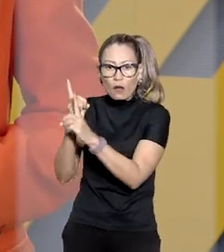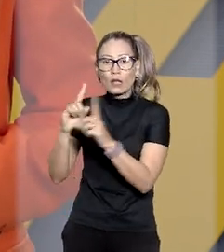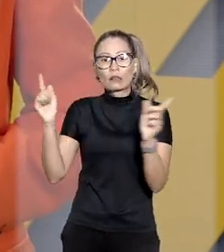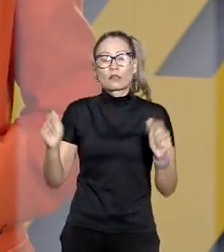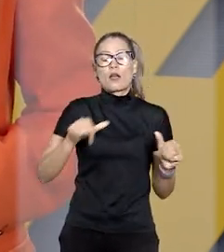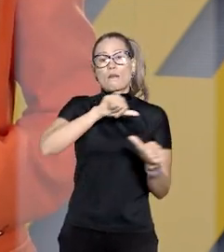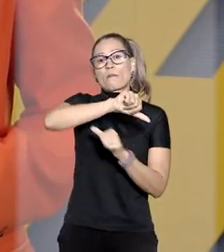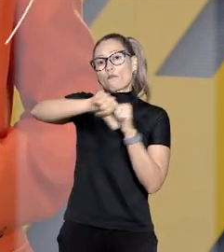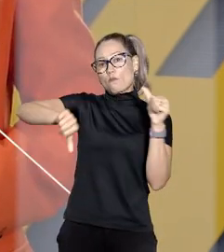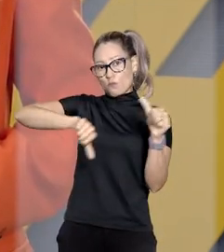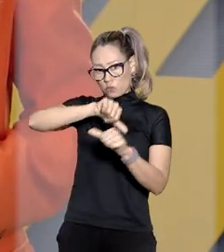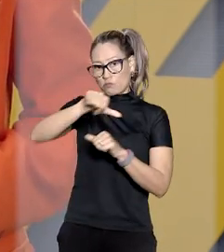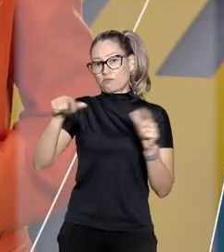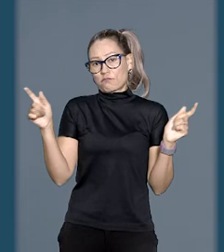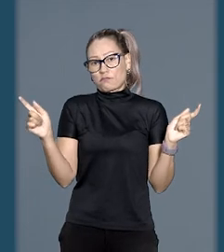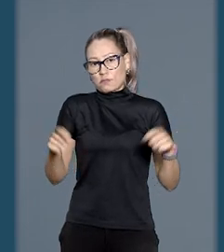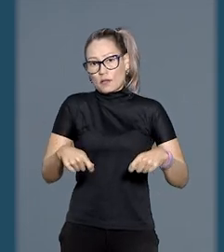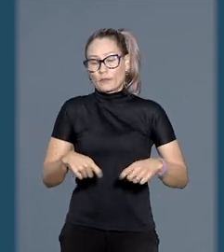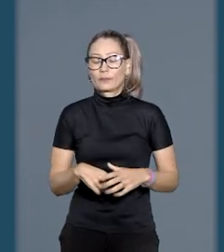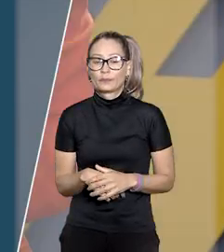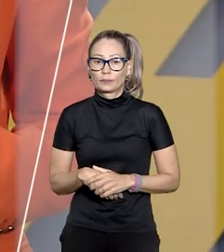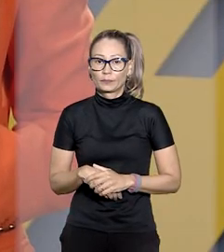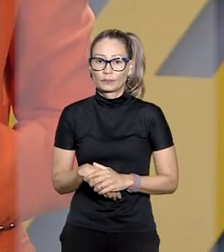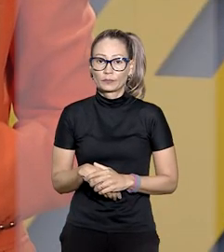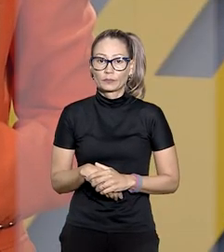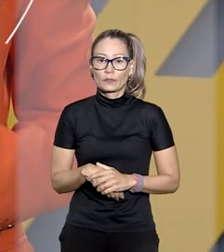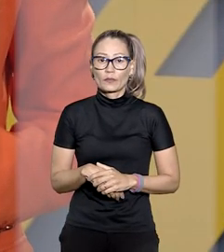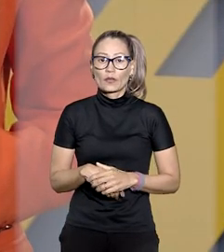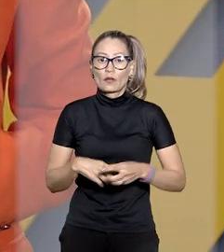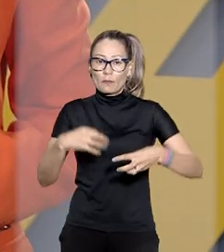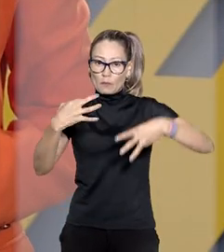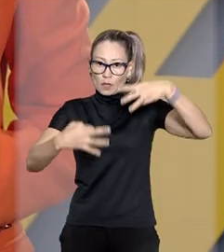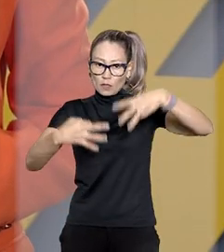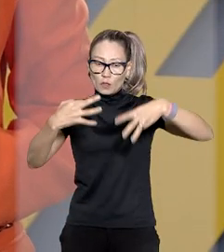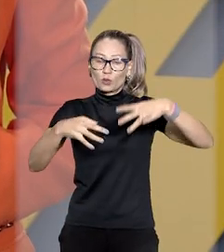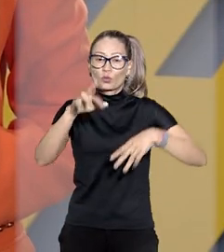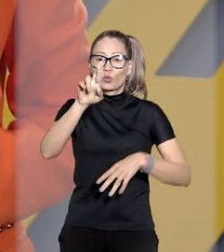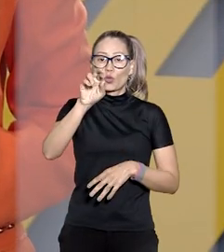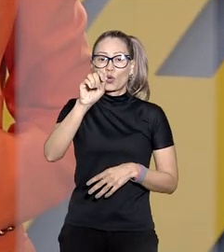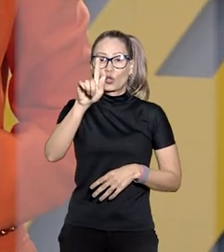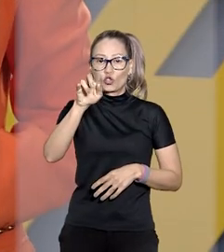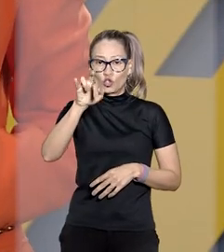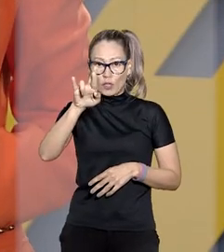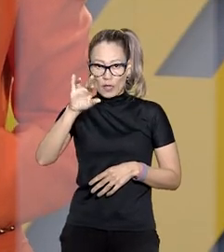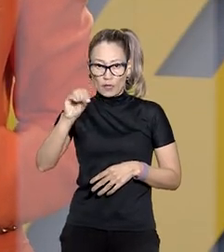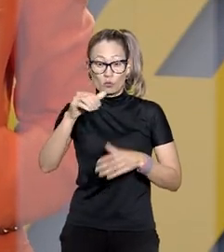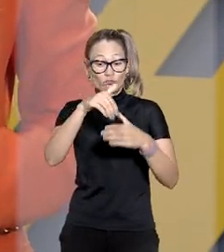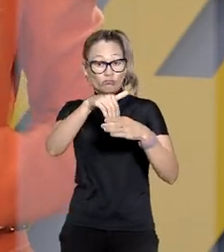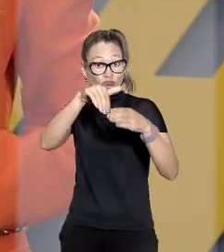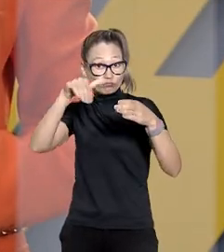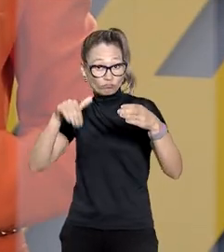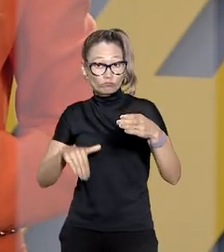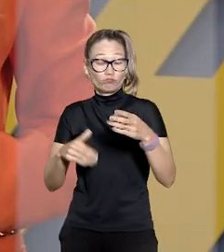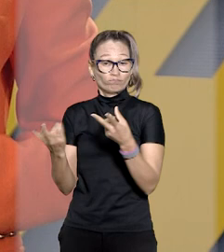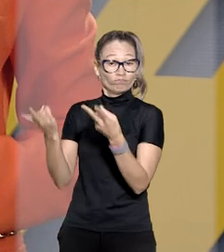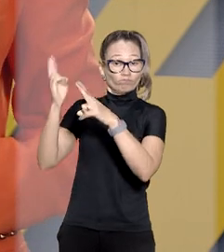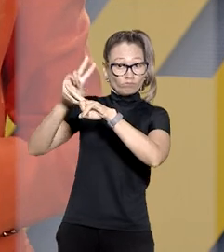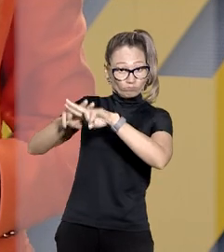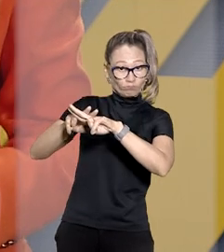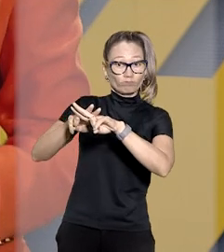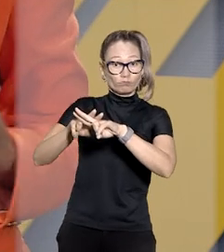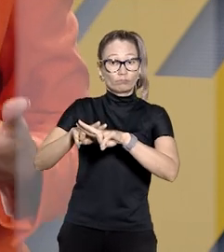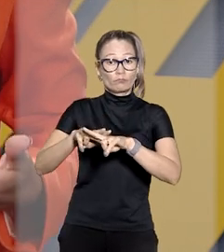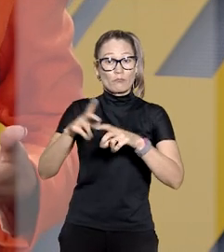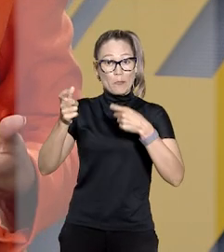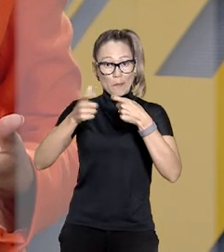a modificação da competência. Já o ministro Rogério Schietti Cruz suspendeu a prisão do médico Álvaro